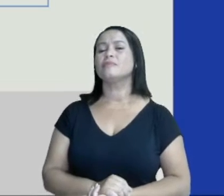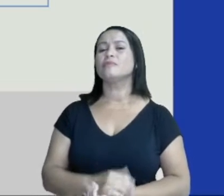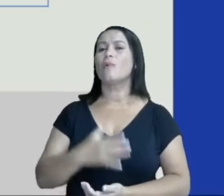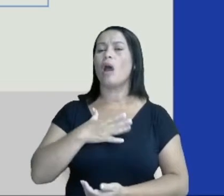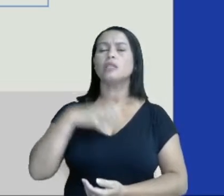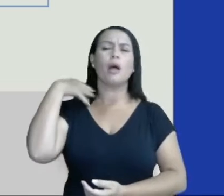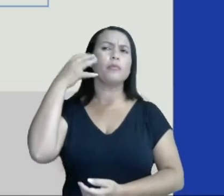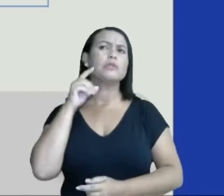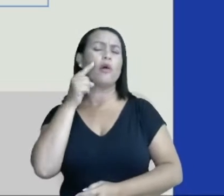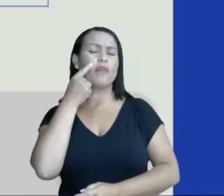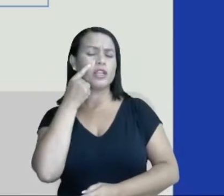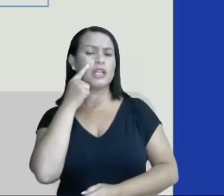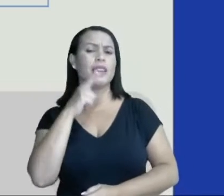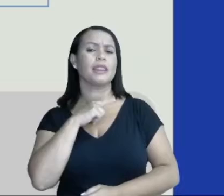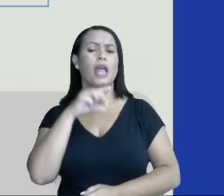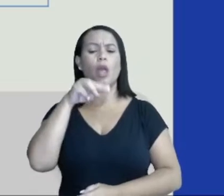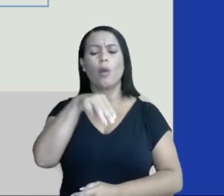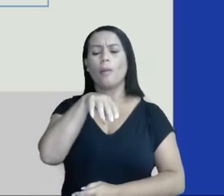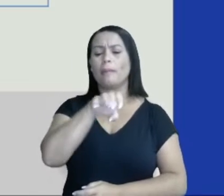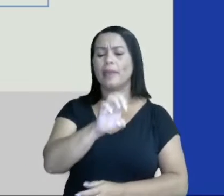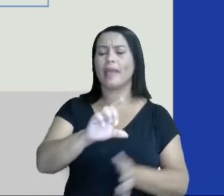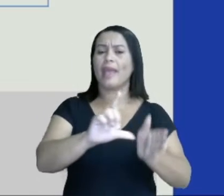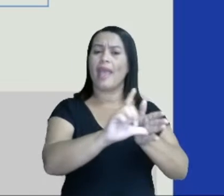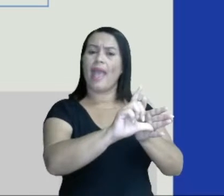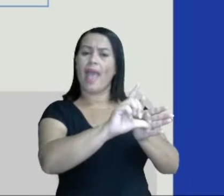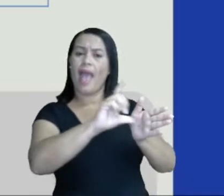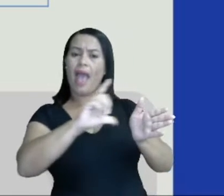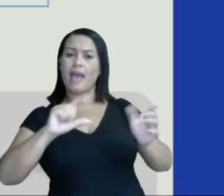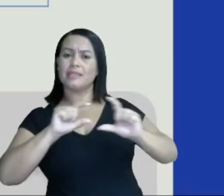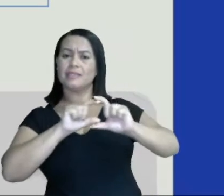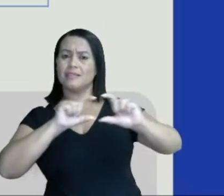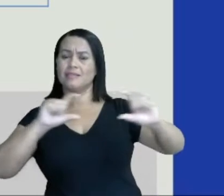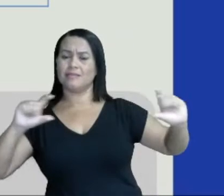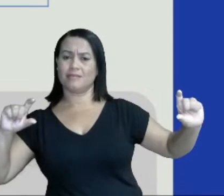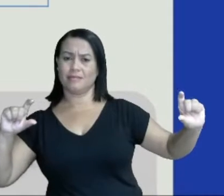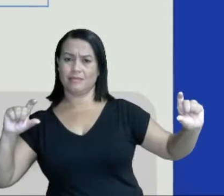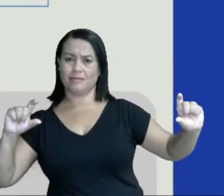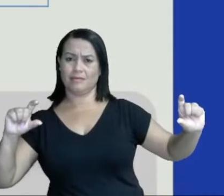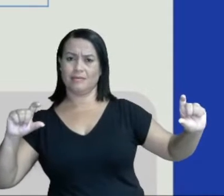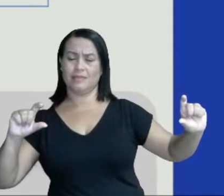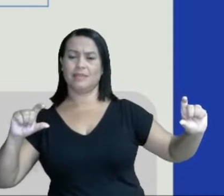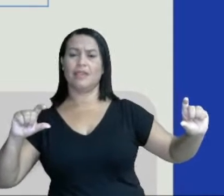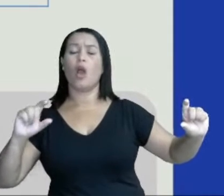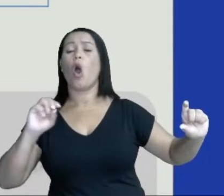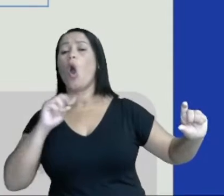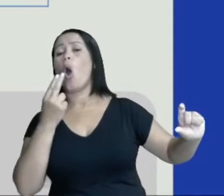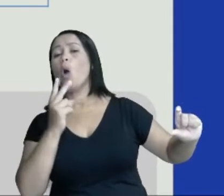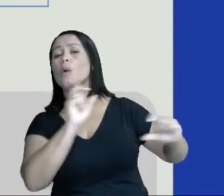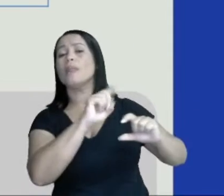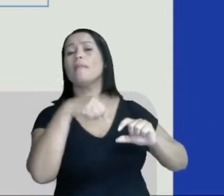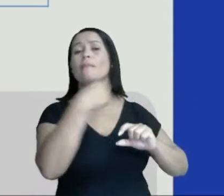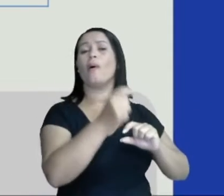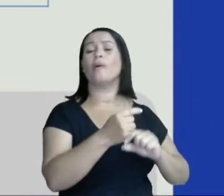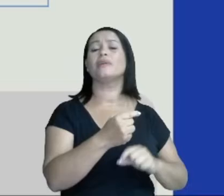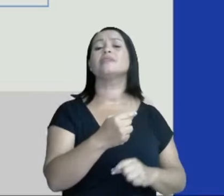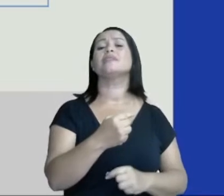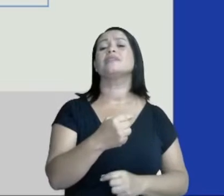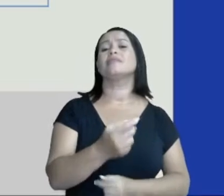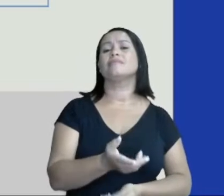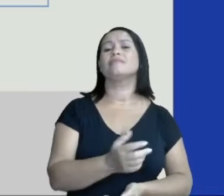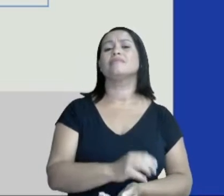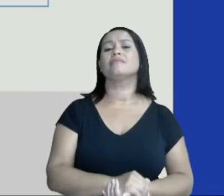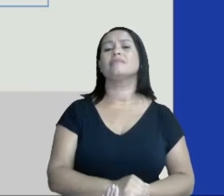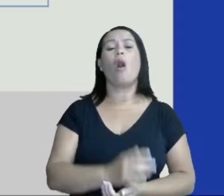a gente tem ó, o me antes da perífrase, me va a gustar, ou depois, va